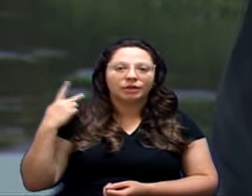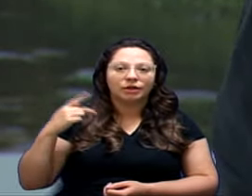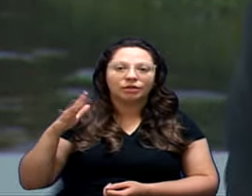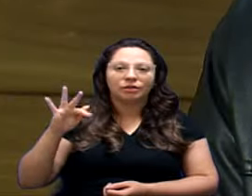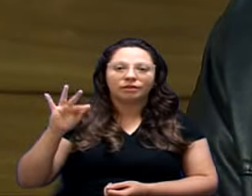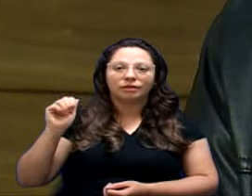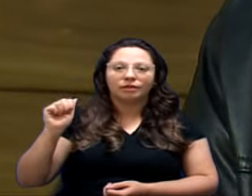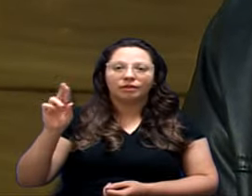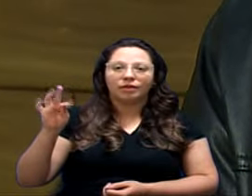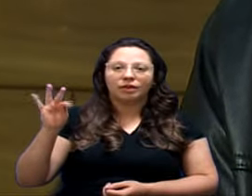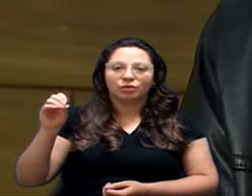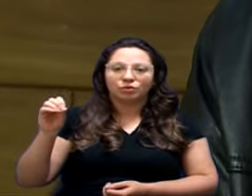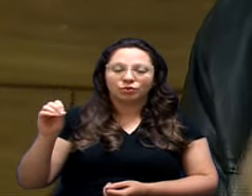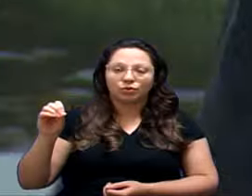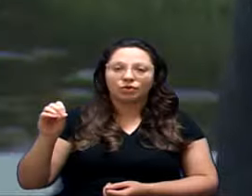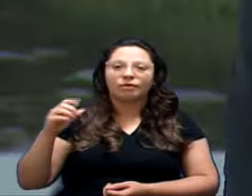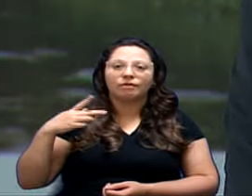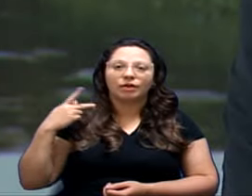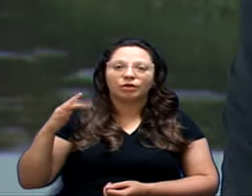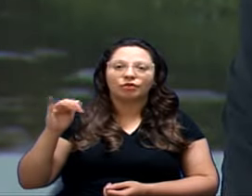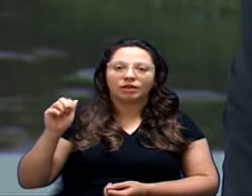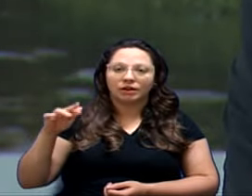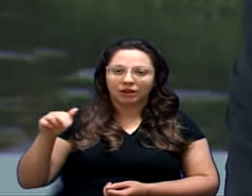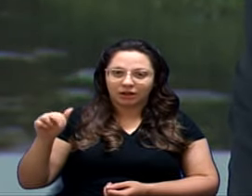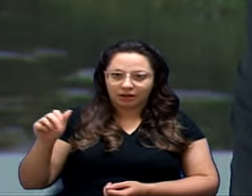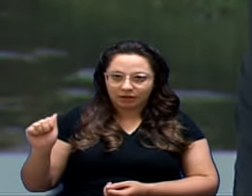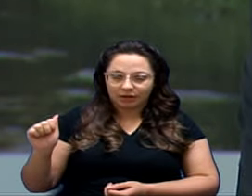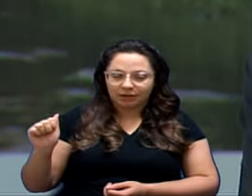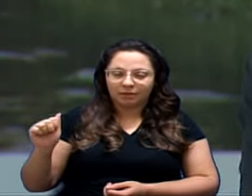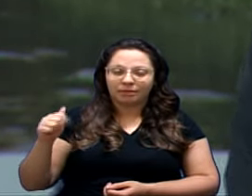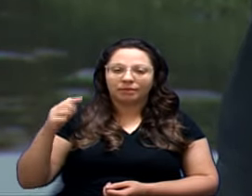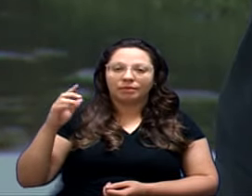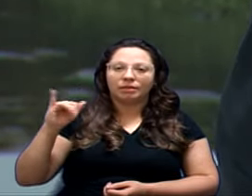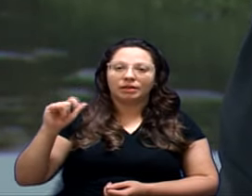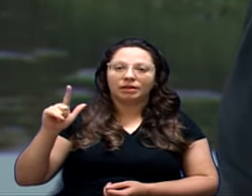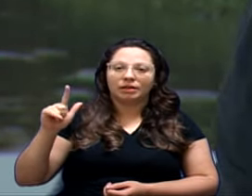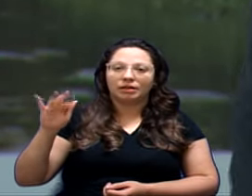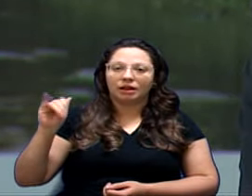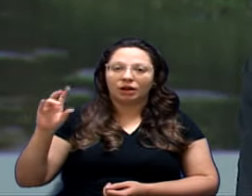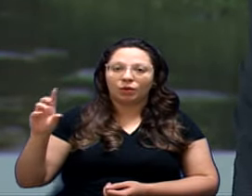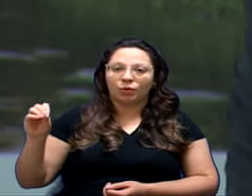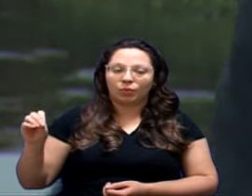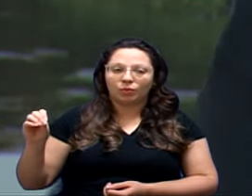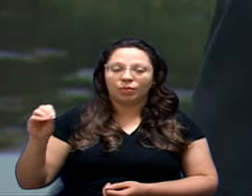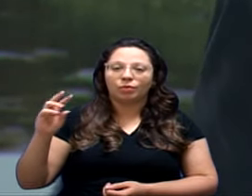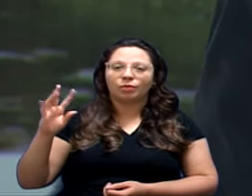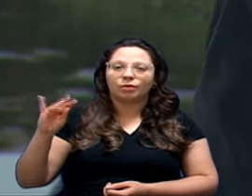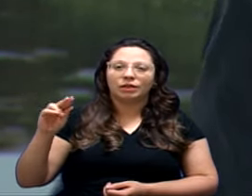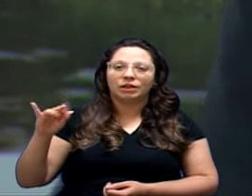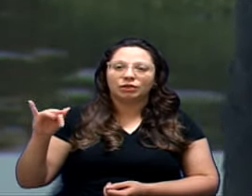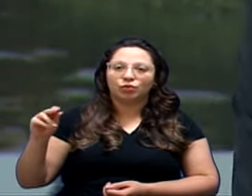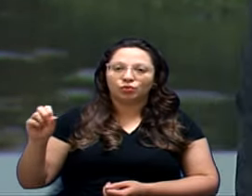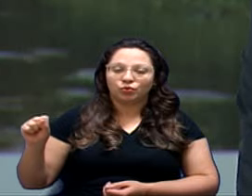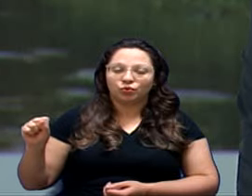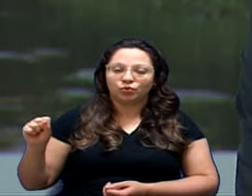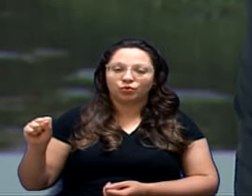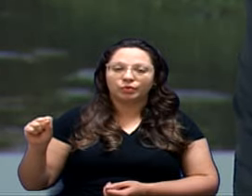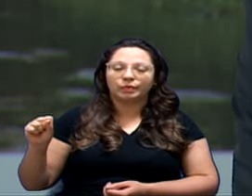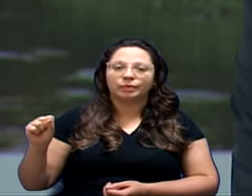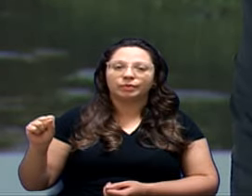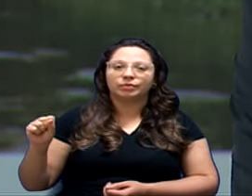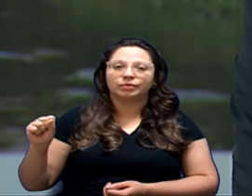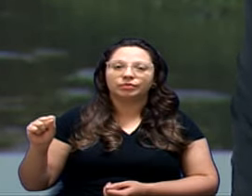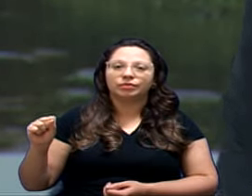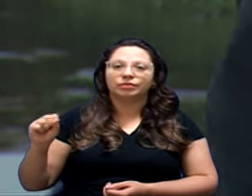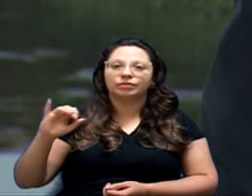per vereadora Fernanda Garcia Vereador Ítalo Moreira Vereador Vinícius zaite a vereadora